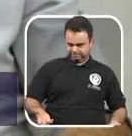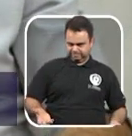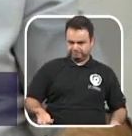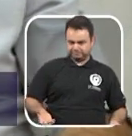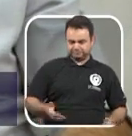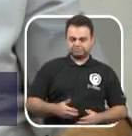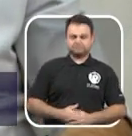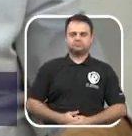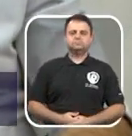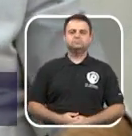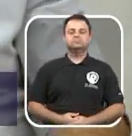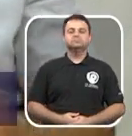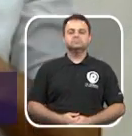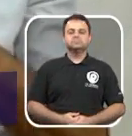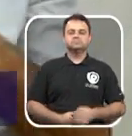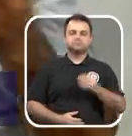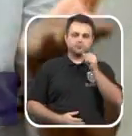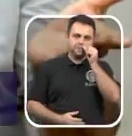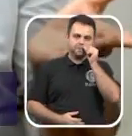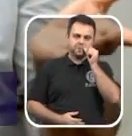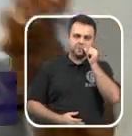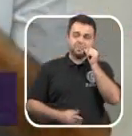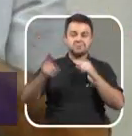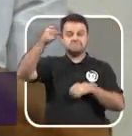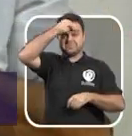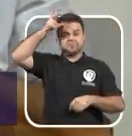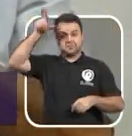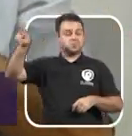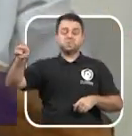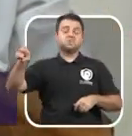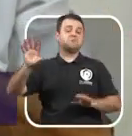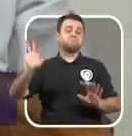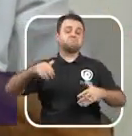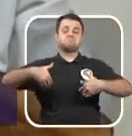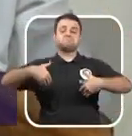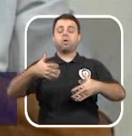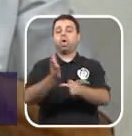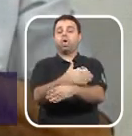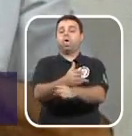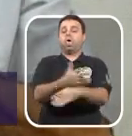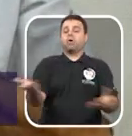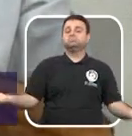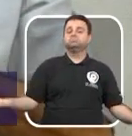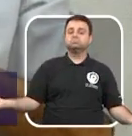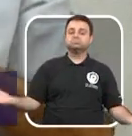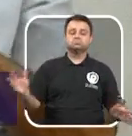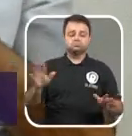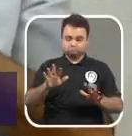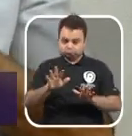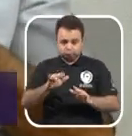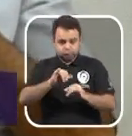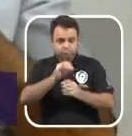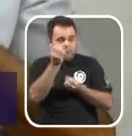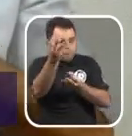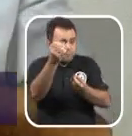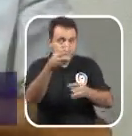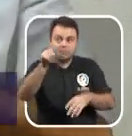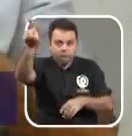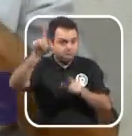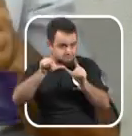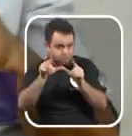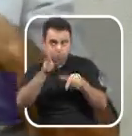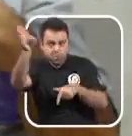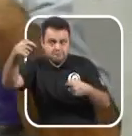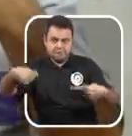ele ser encaminhado. E a prefeitura não está fazendo encaminhamento, não faz o encaminhamento. É frágil, entendeu?